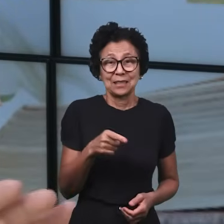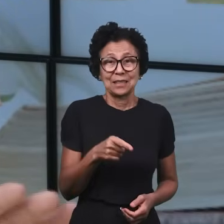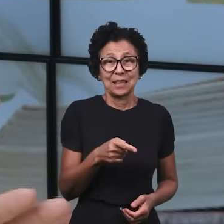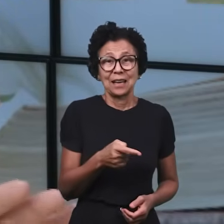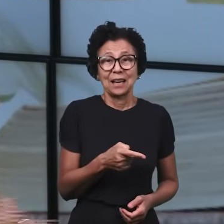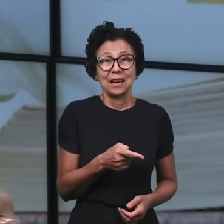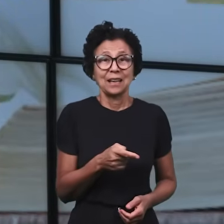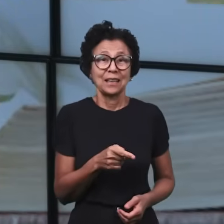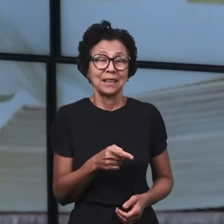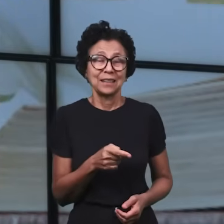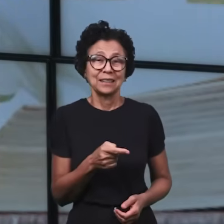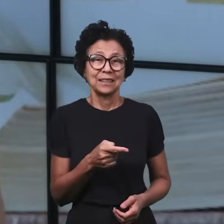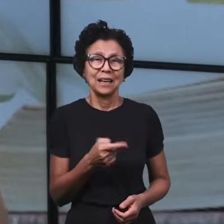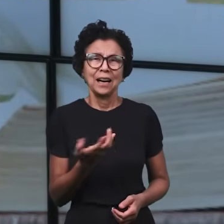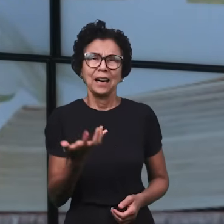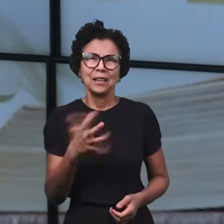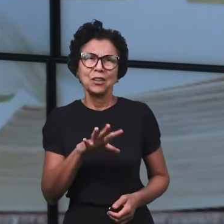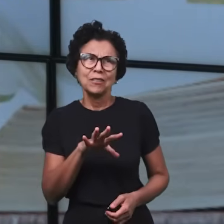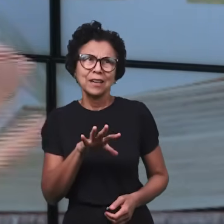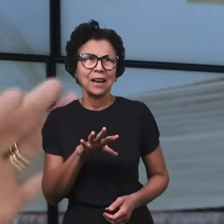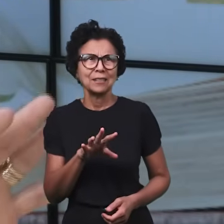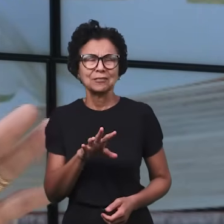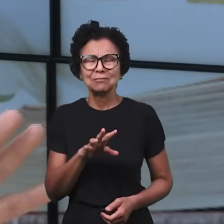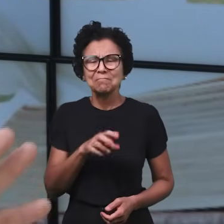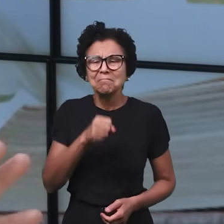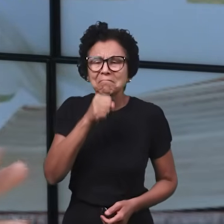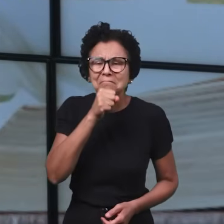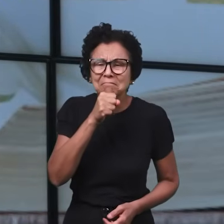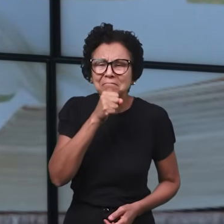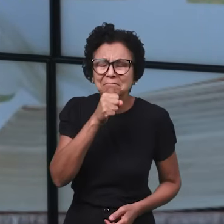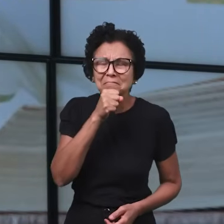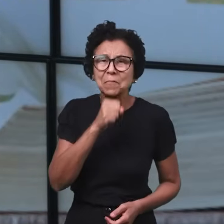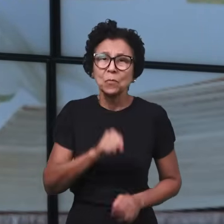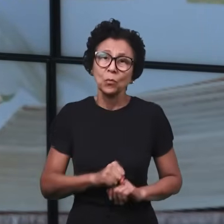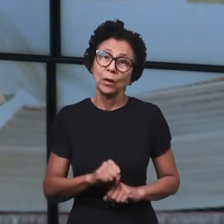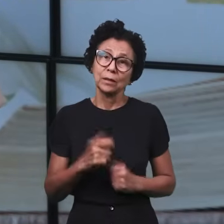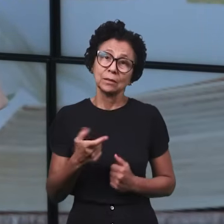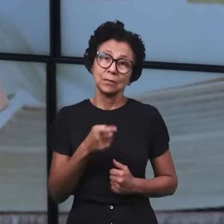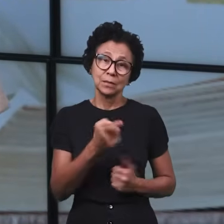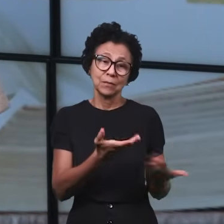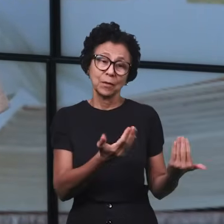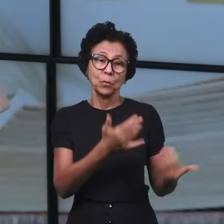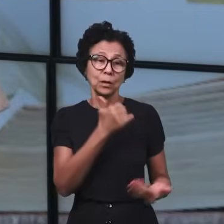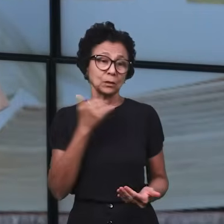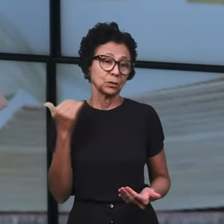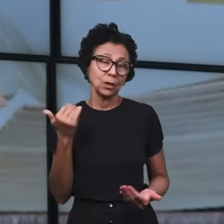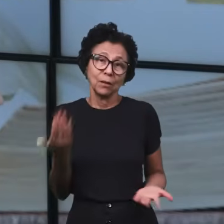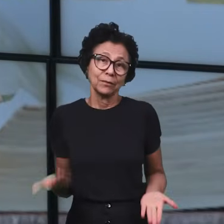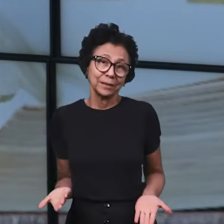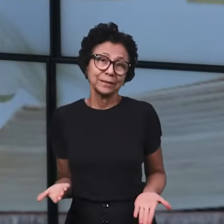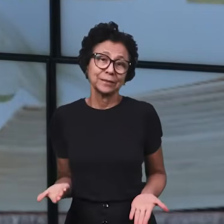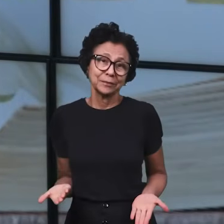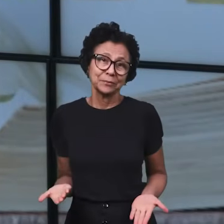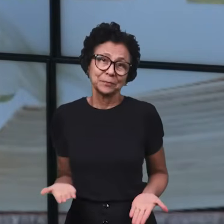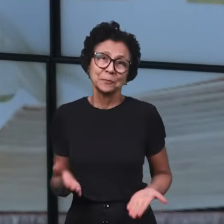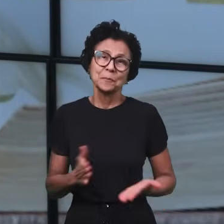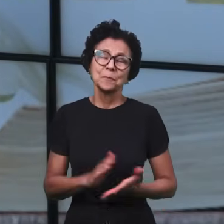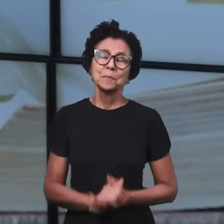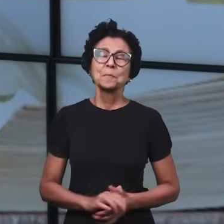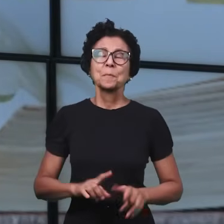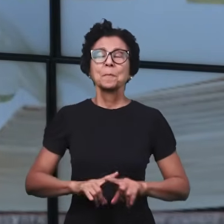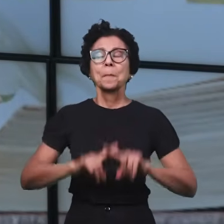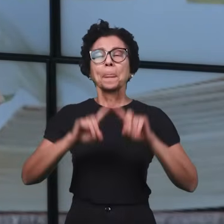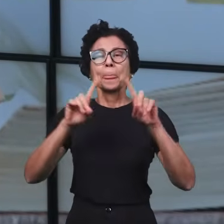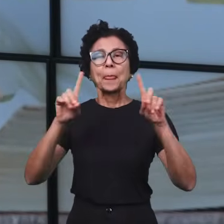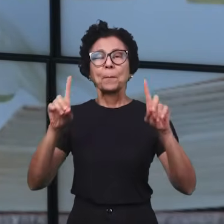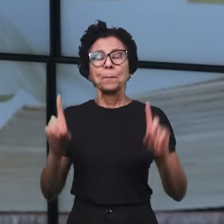não queremos, né? Então, isso vai passar, mas a conversa, aquela boa palavra,